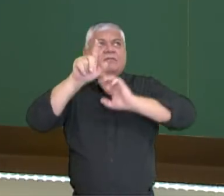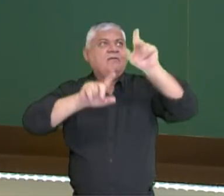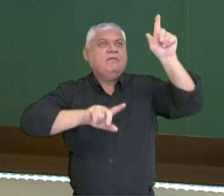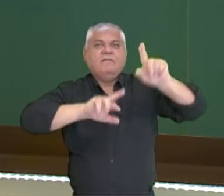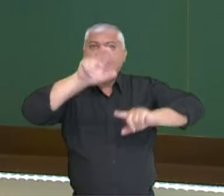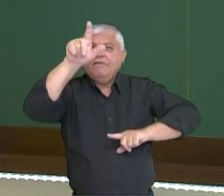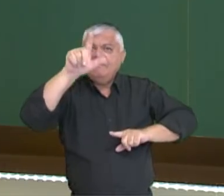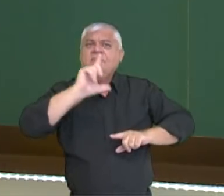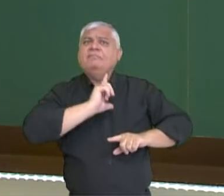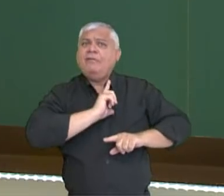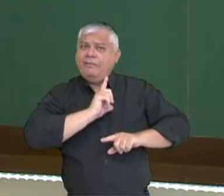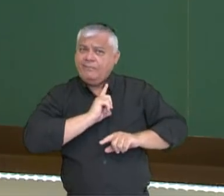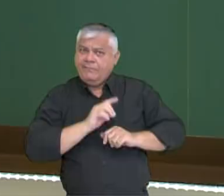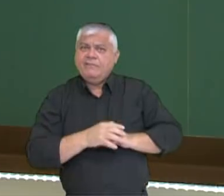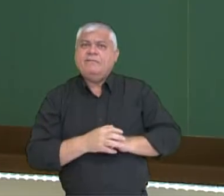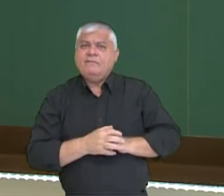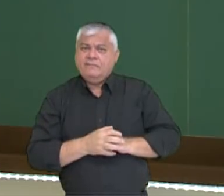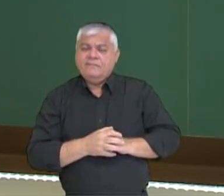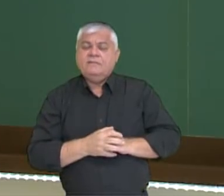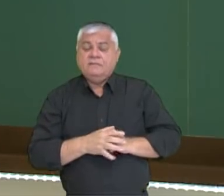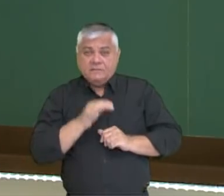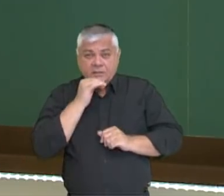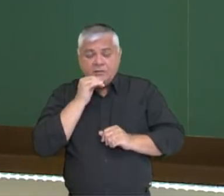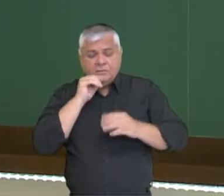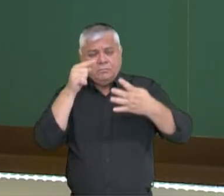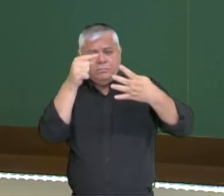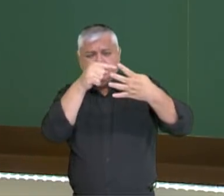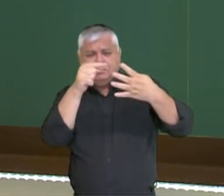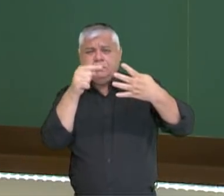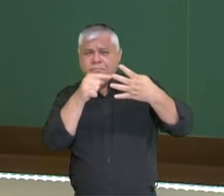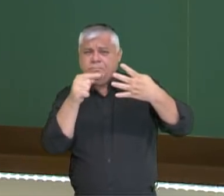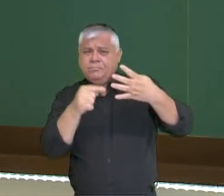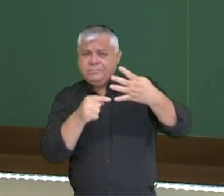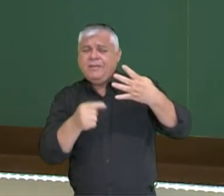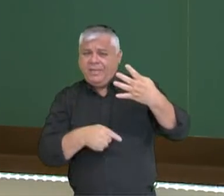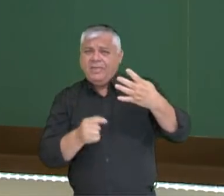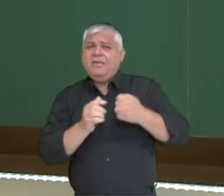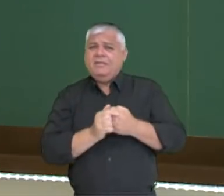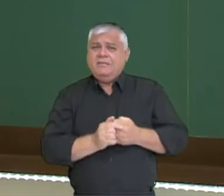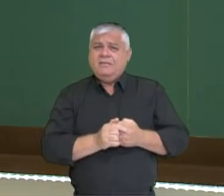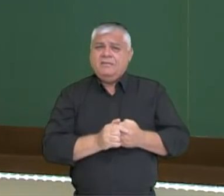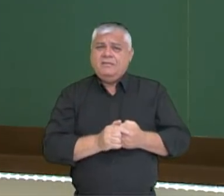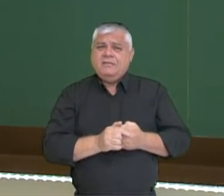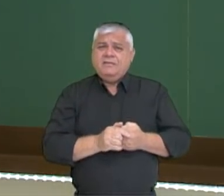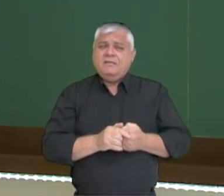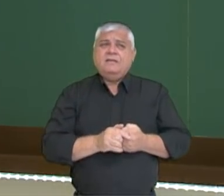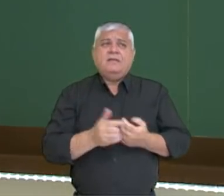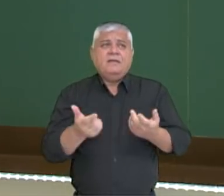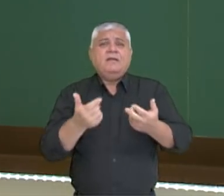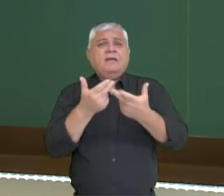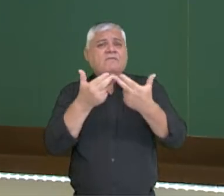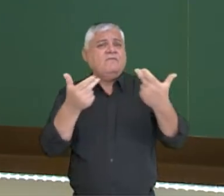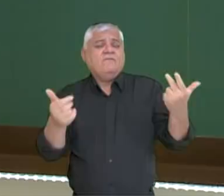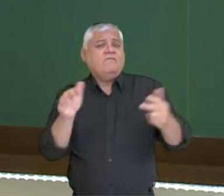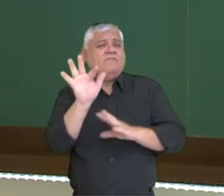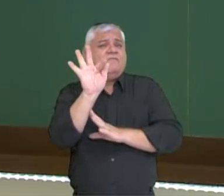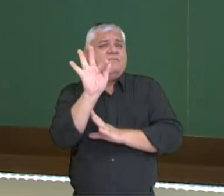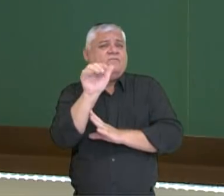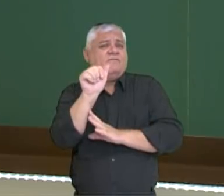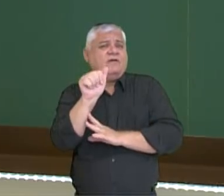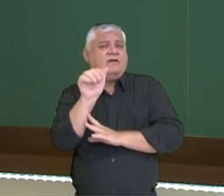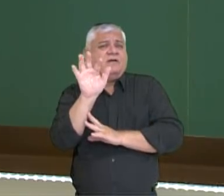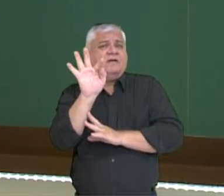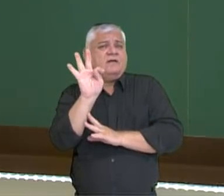nas diferentes partes do planeta, certo? Isso são elementos do clima, tá? Eu tenho a temperatura, em qualquer